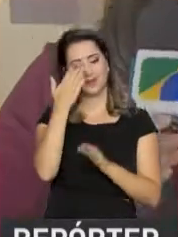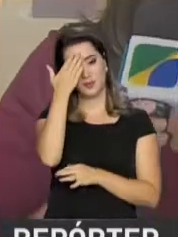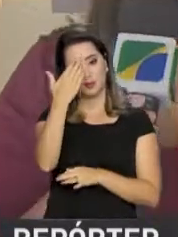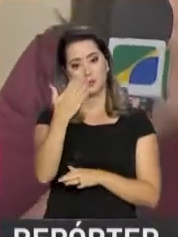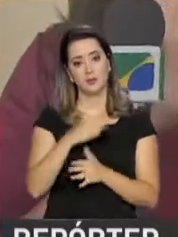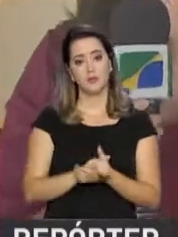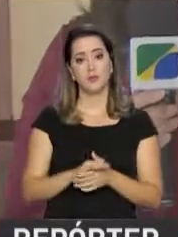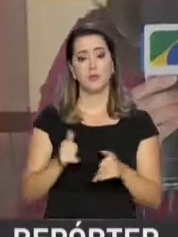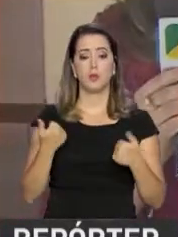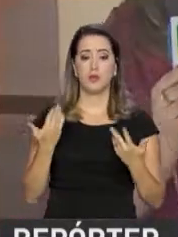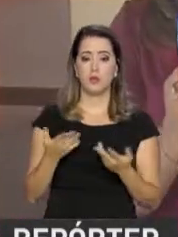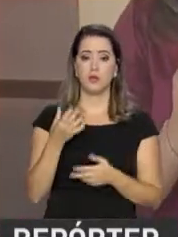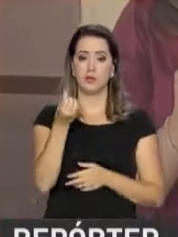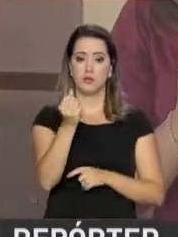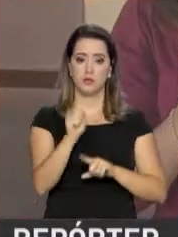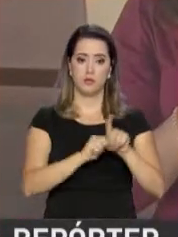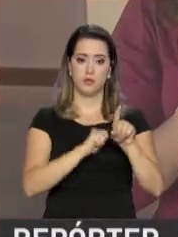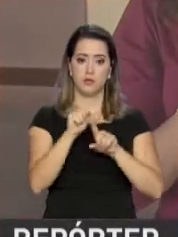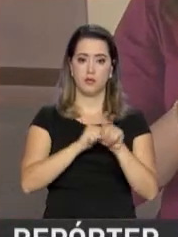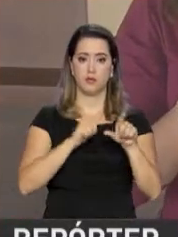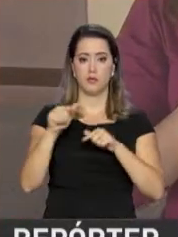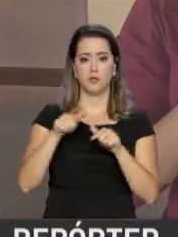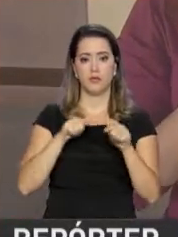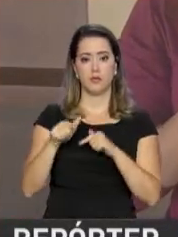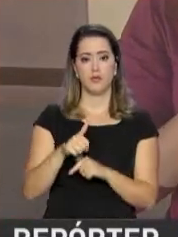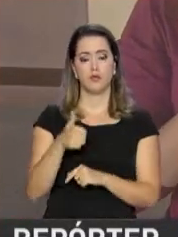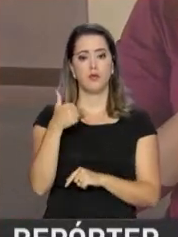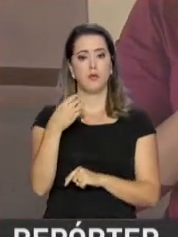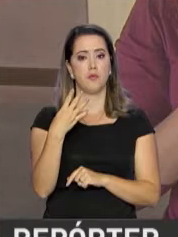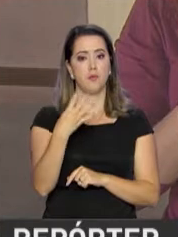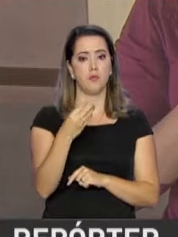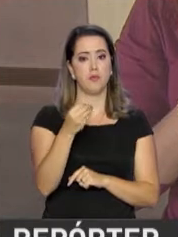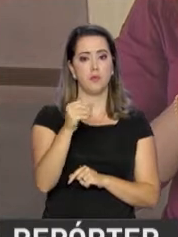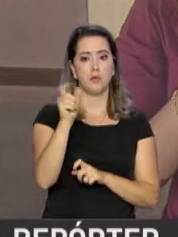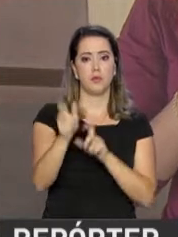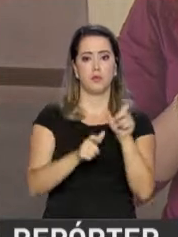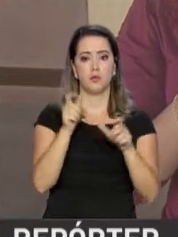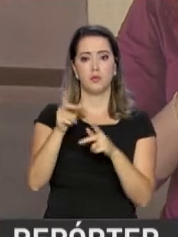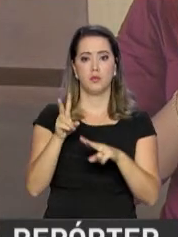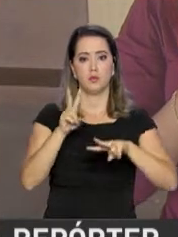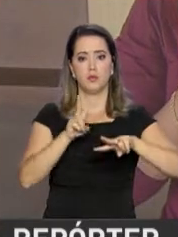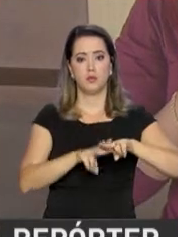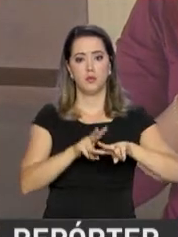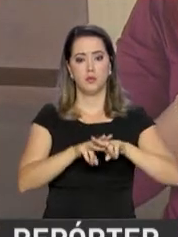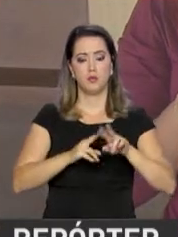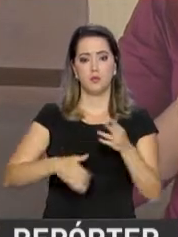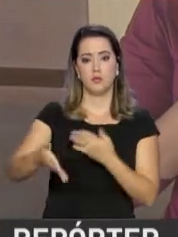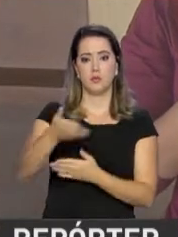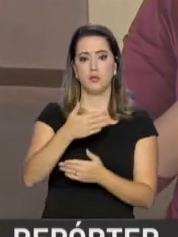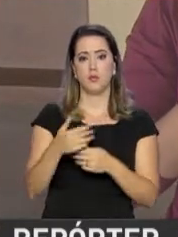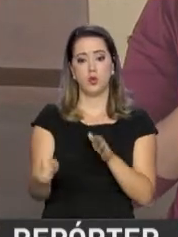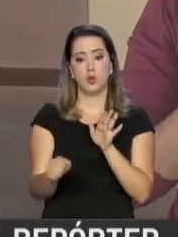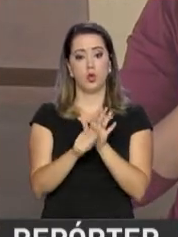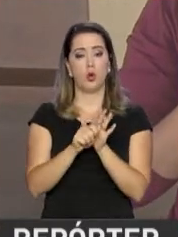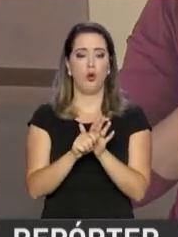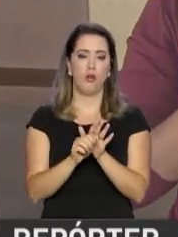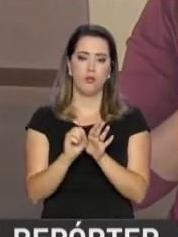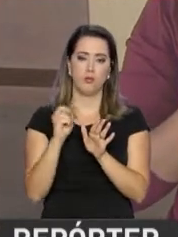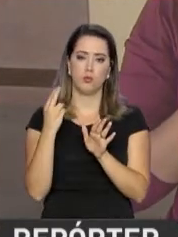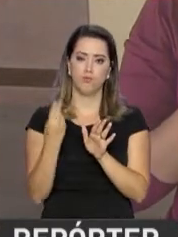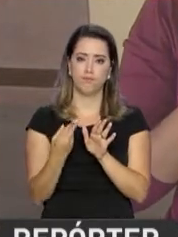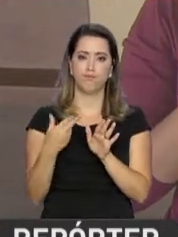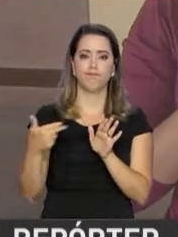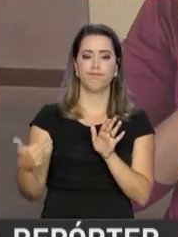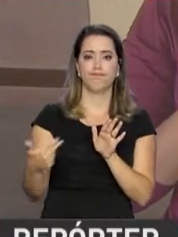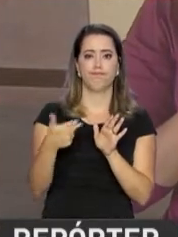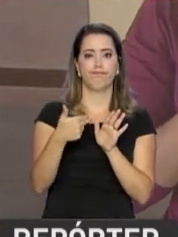e durante seis meses de ação 1400 pessoas foram presas relacionadas com o tráfico de drogas e também com o